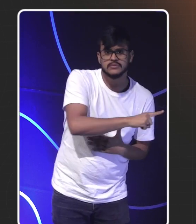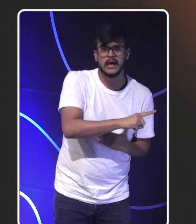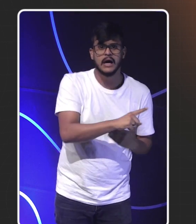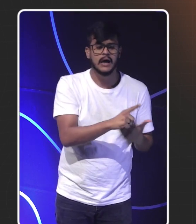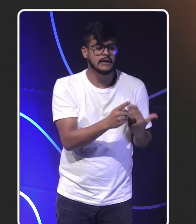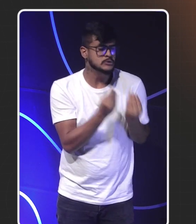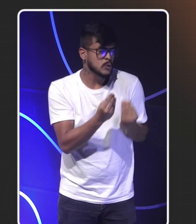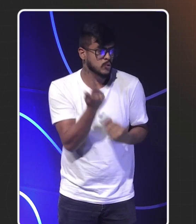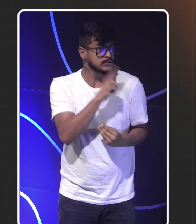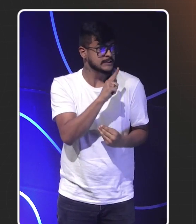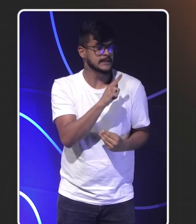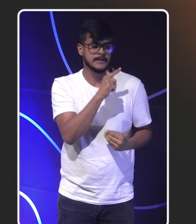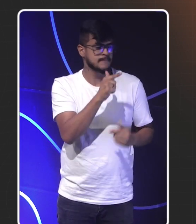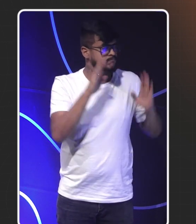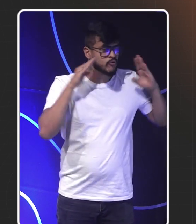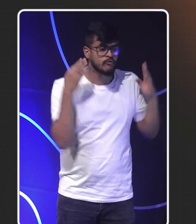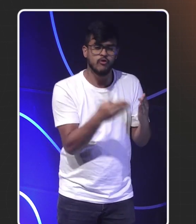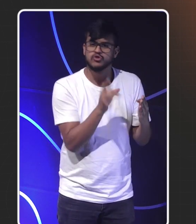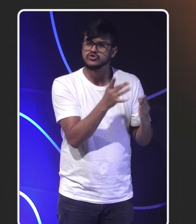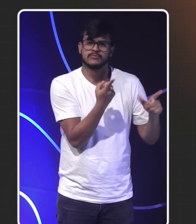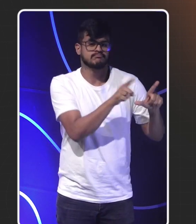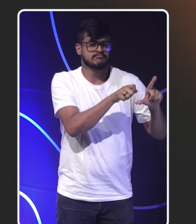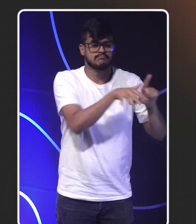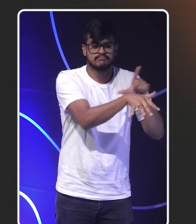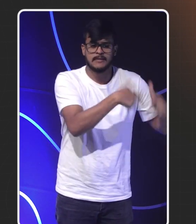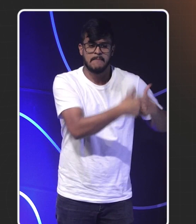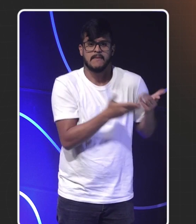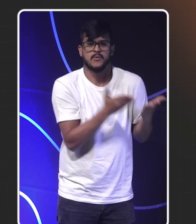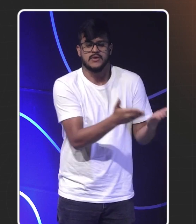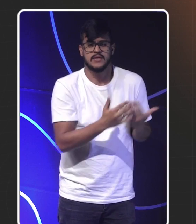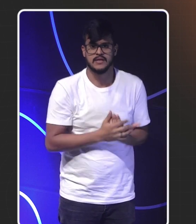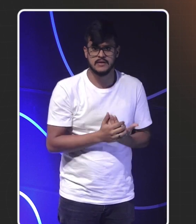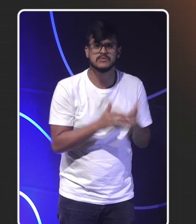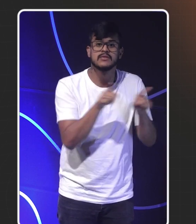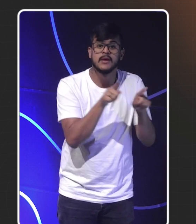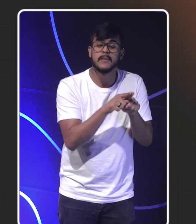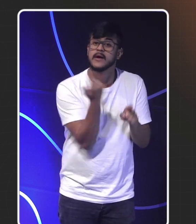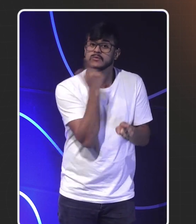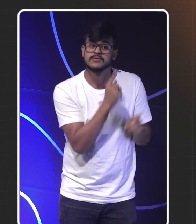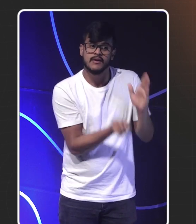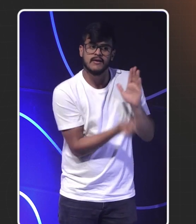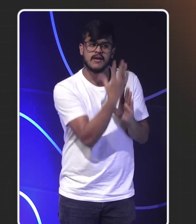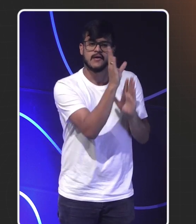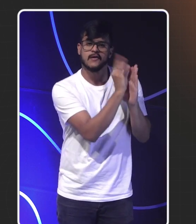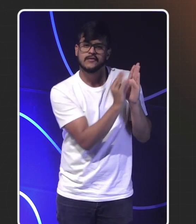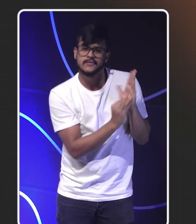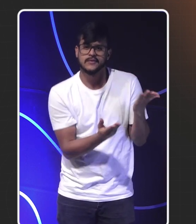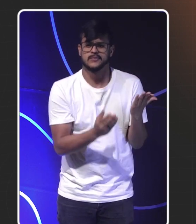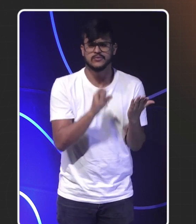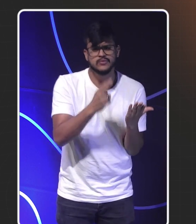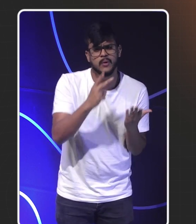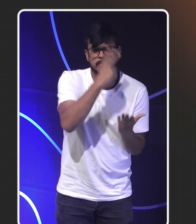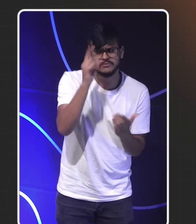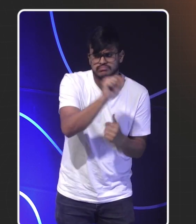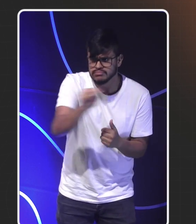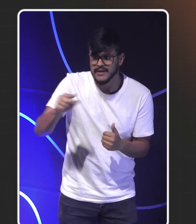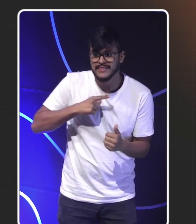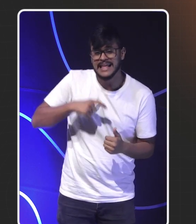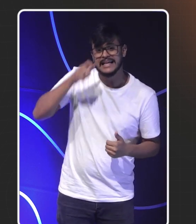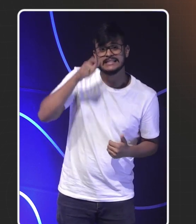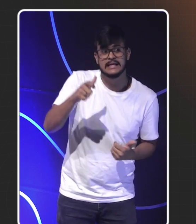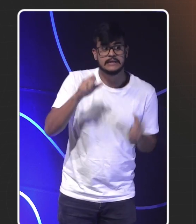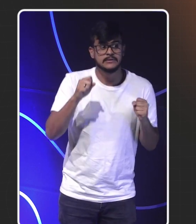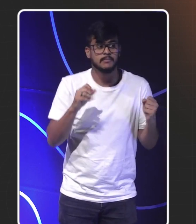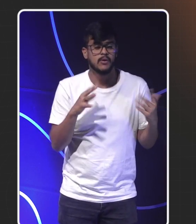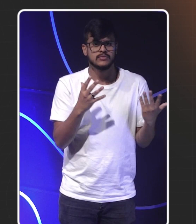disso, as dificuldades que ele tem para criar conteúdo, até para as pessoas que estão aqui também que criam conteúdo ou que estão interessados nessa conversa, entender como foi que a Ana